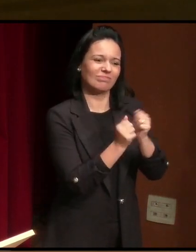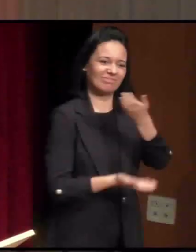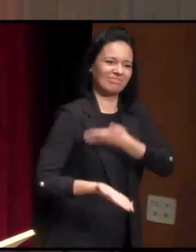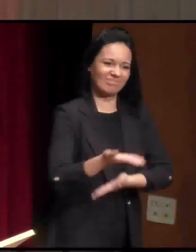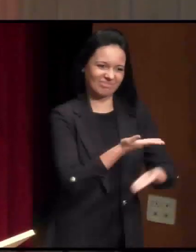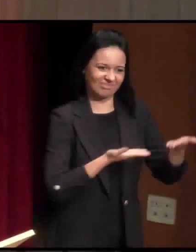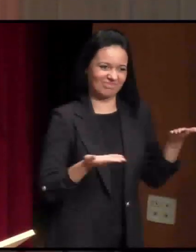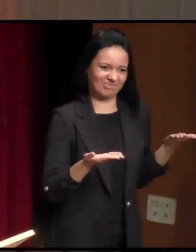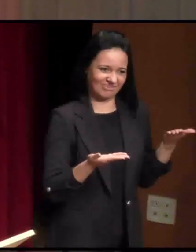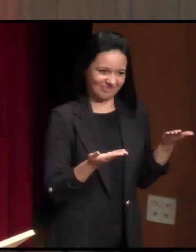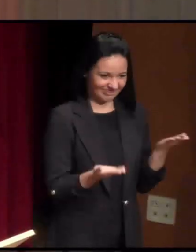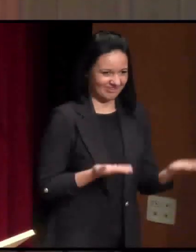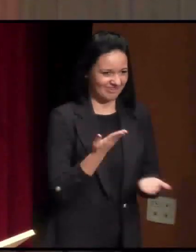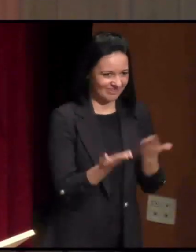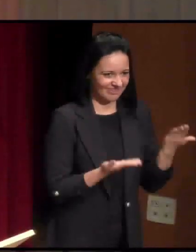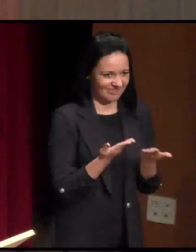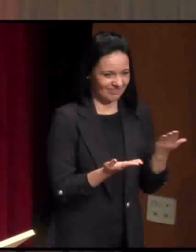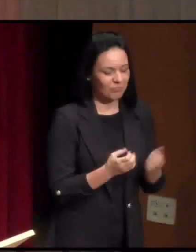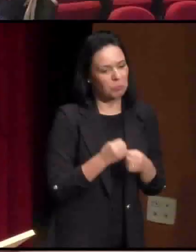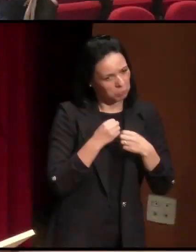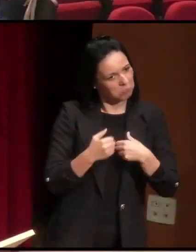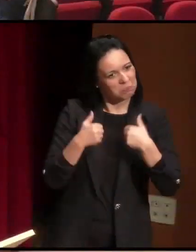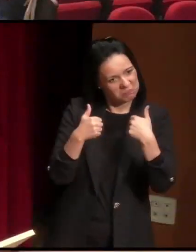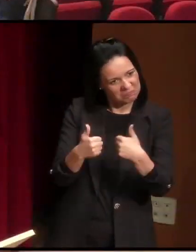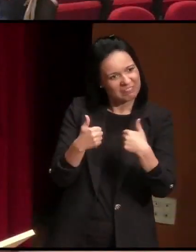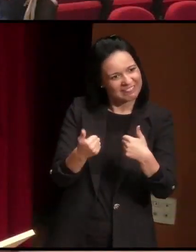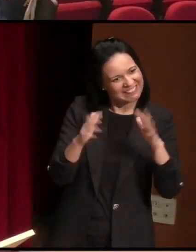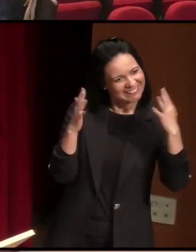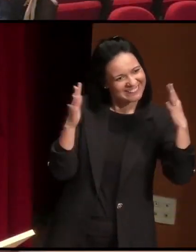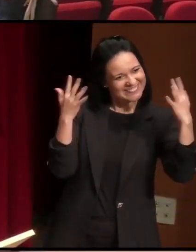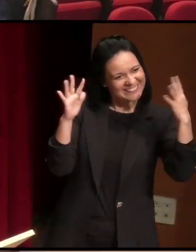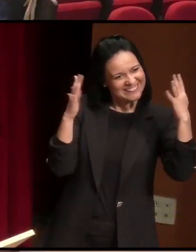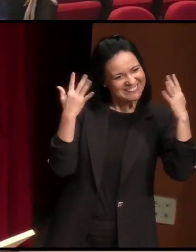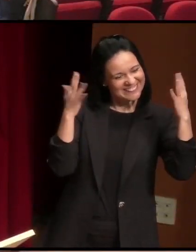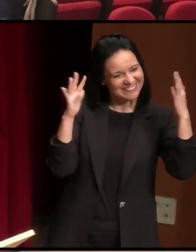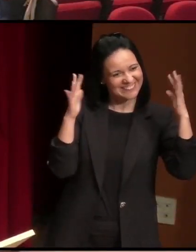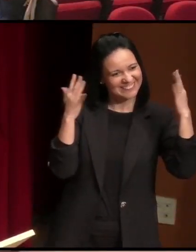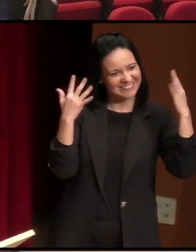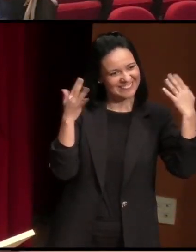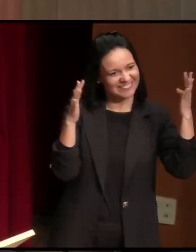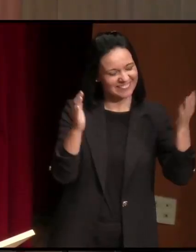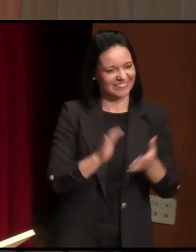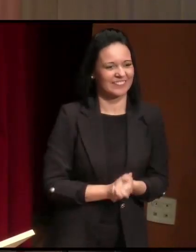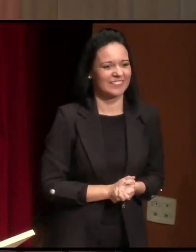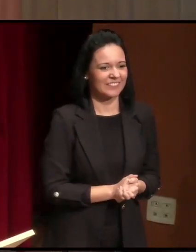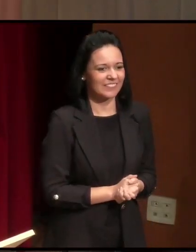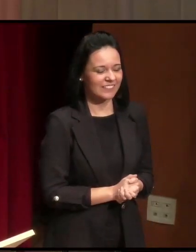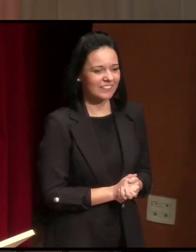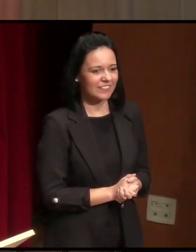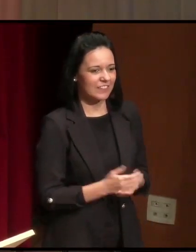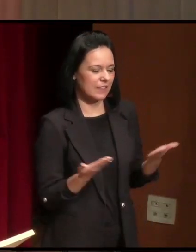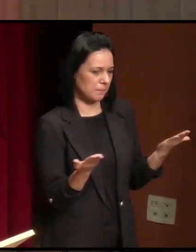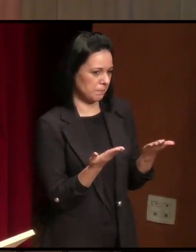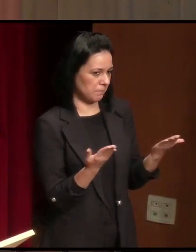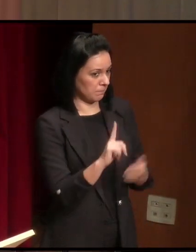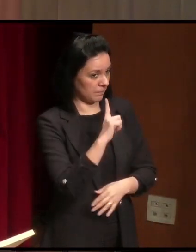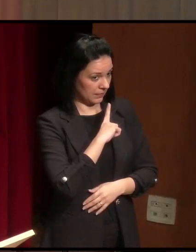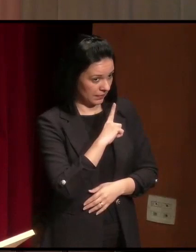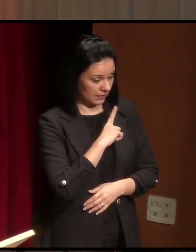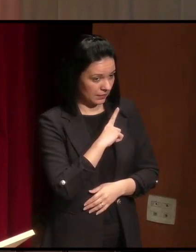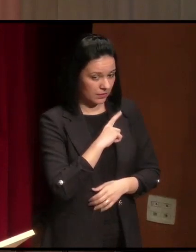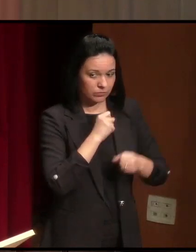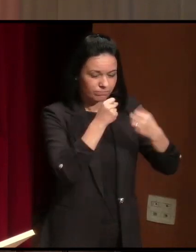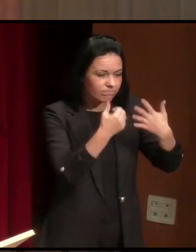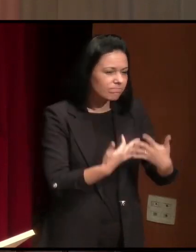Muito bom. Então, a gente pode resumir essa... Pode sim, por favor, a professora Eni, por favor. Exemplo de mão na